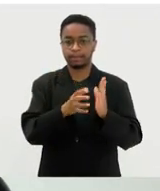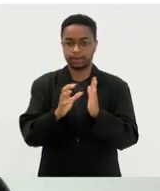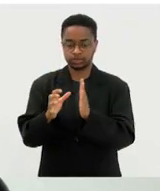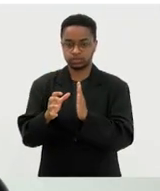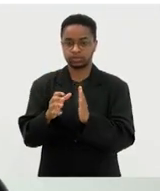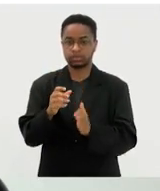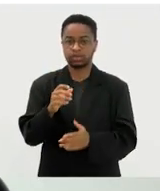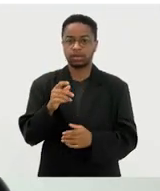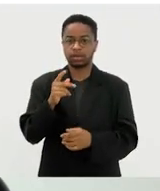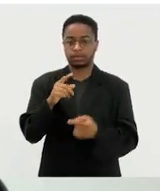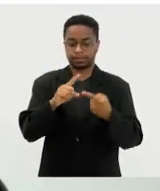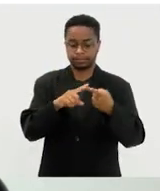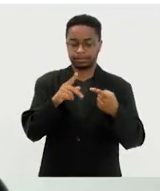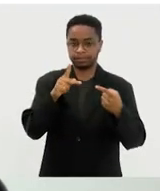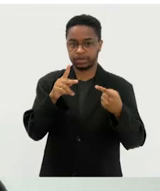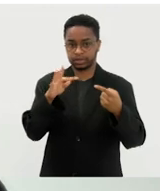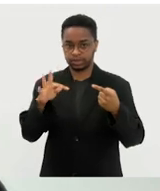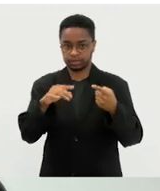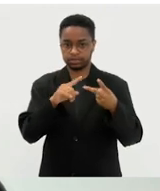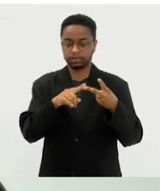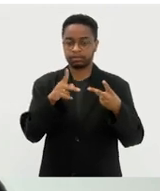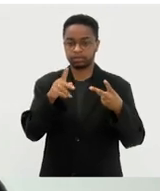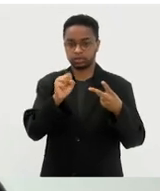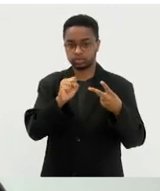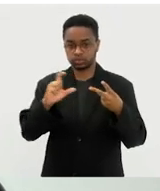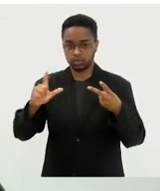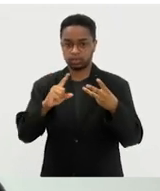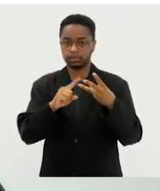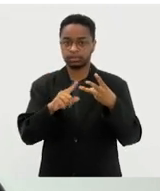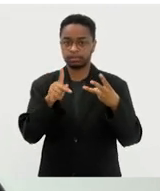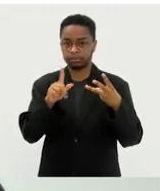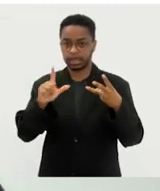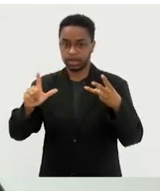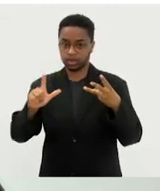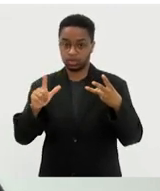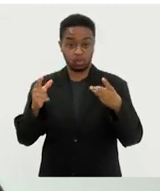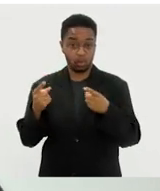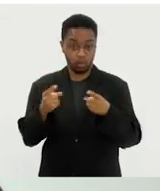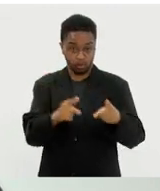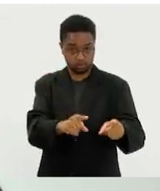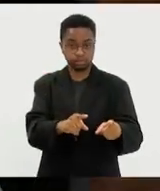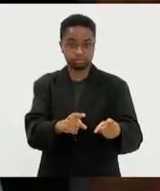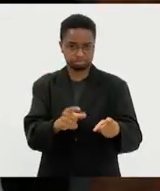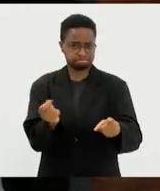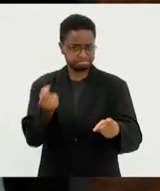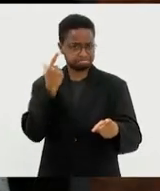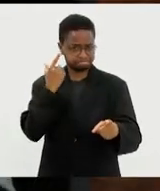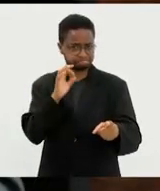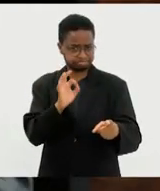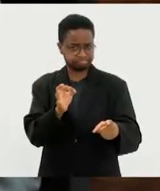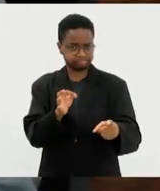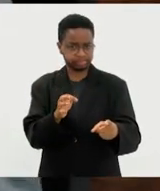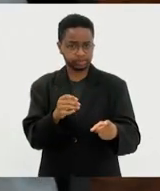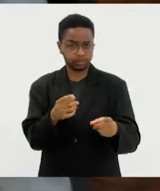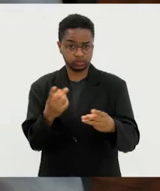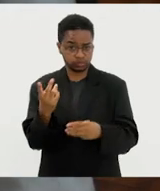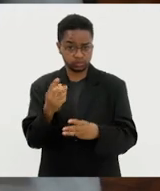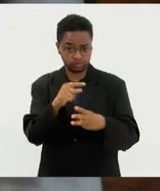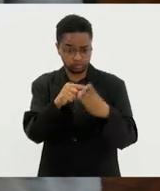e PL, que foram contra. Olha que estranho, não é? Mas os 3 foram contra.